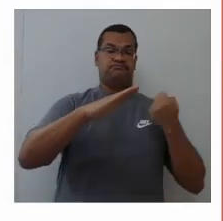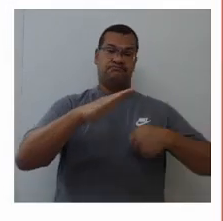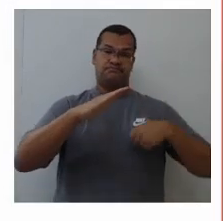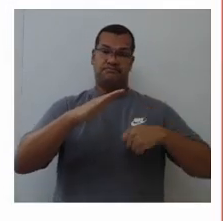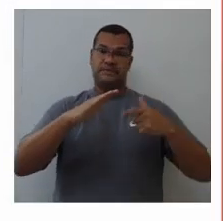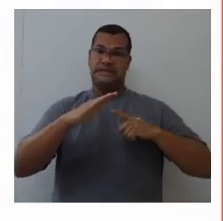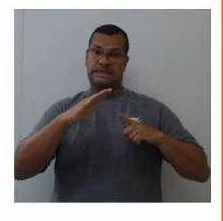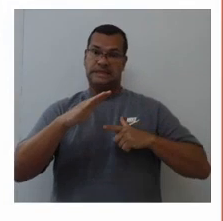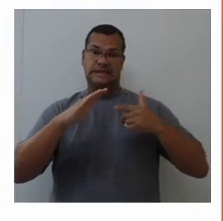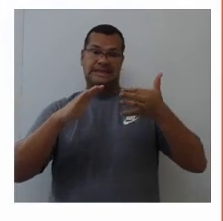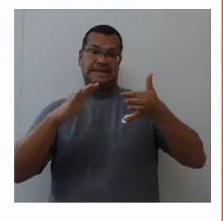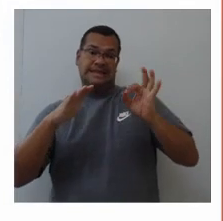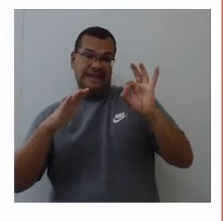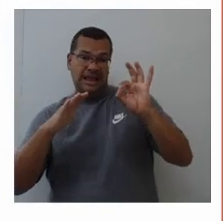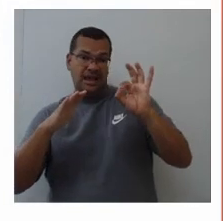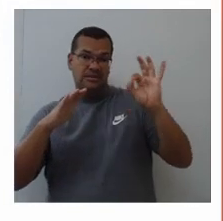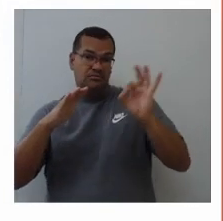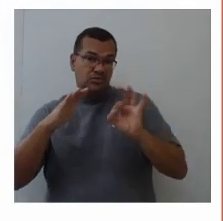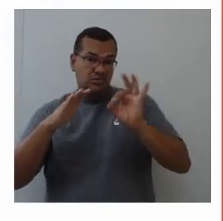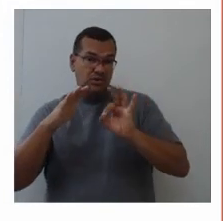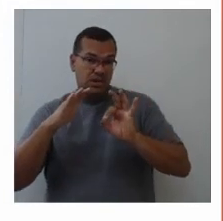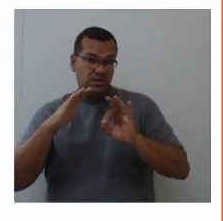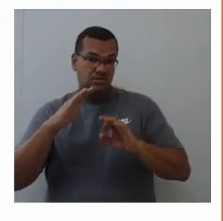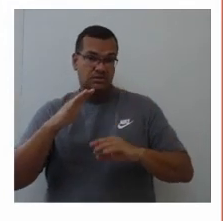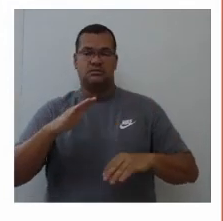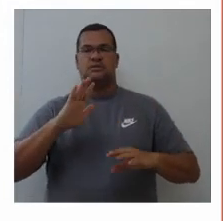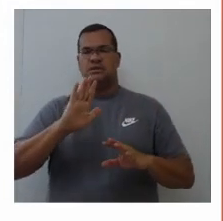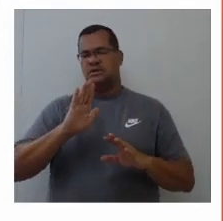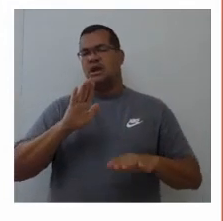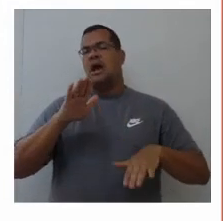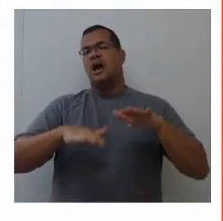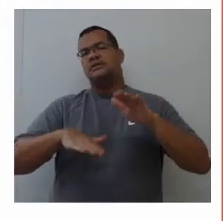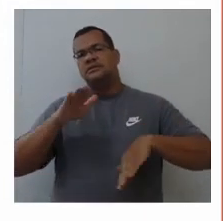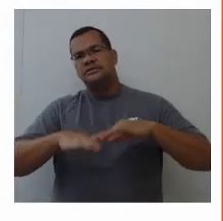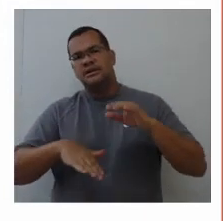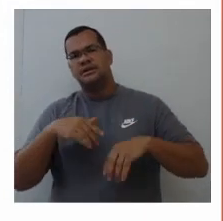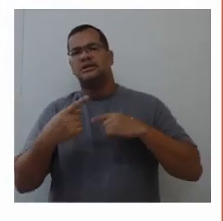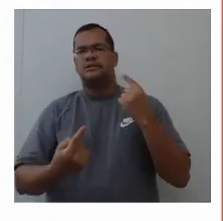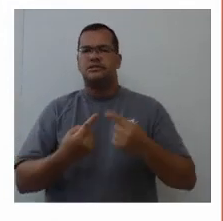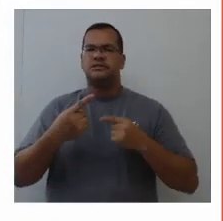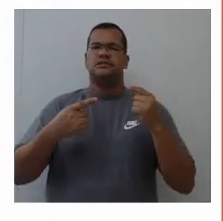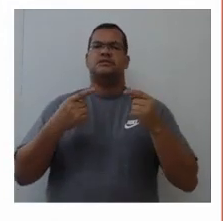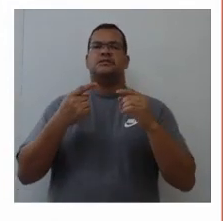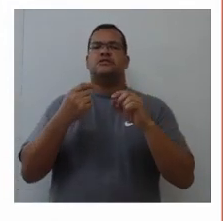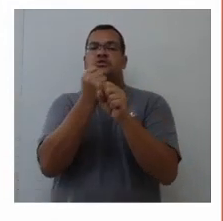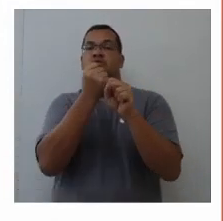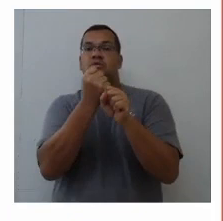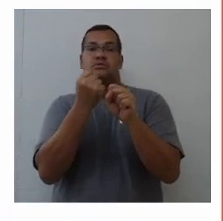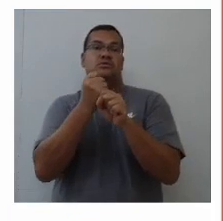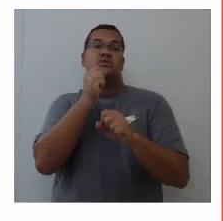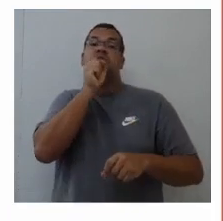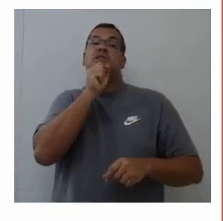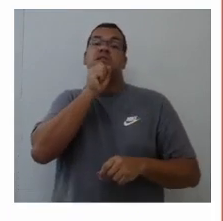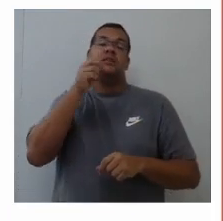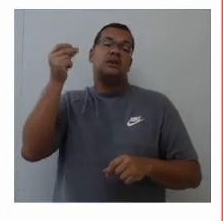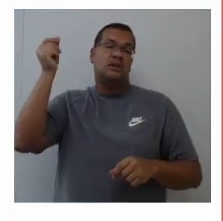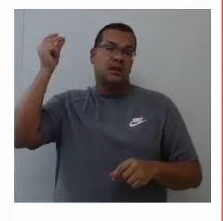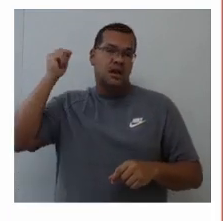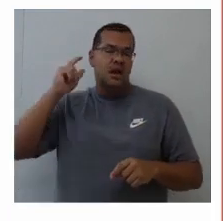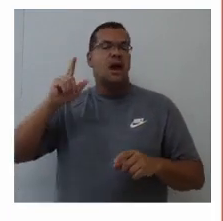de 10%, sendo permitida em casos excepcionais, principalmente em construções já antigas,